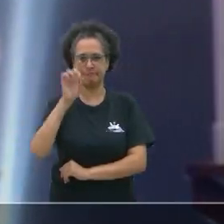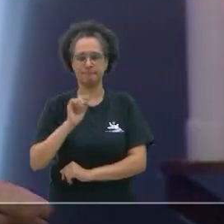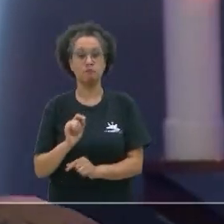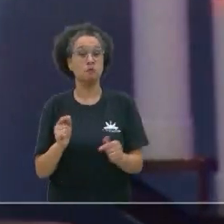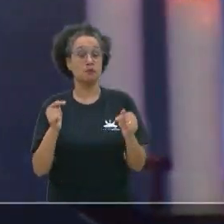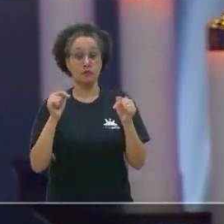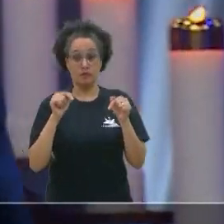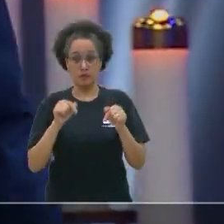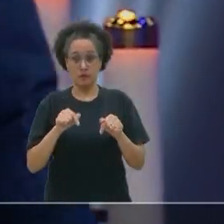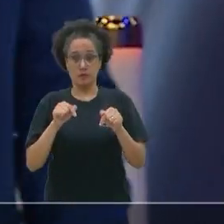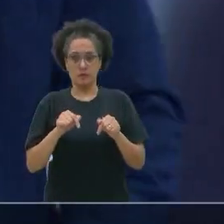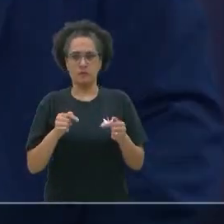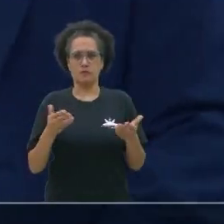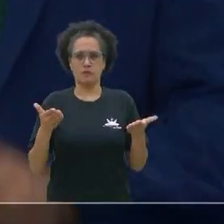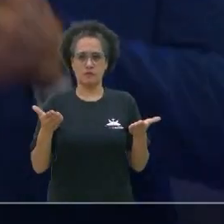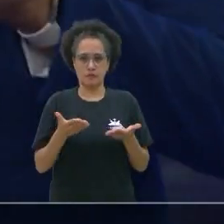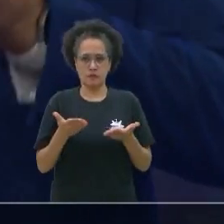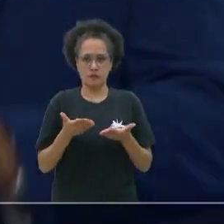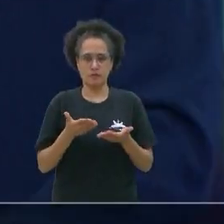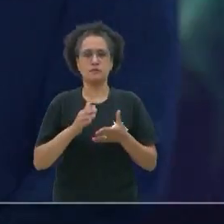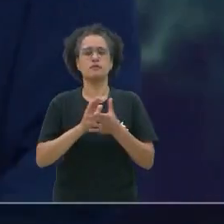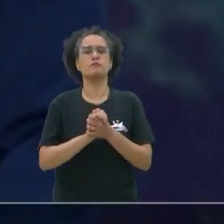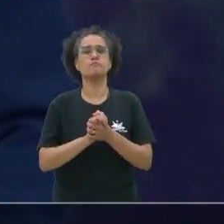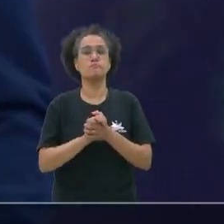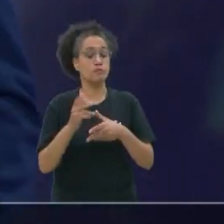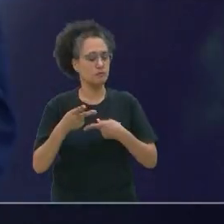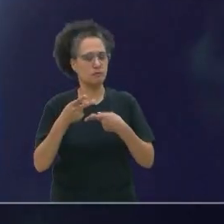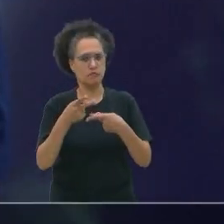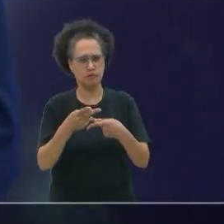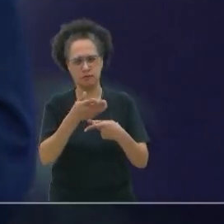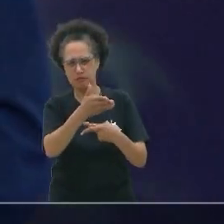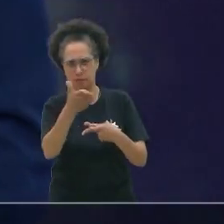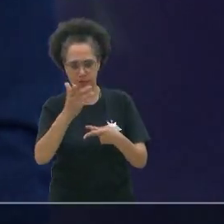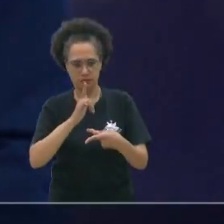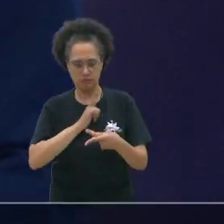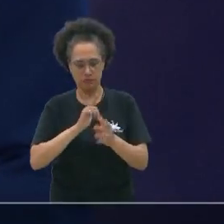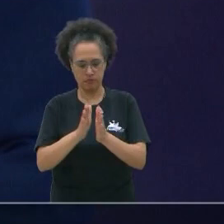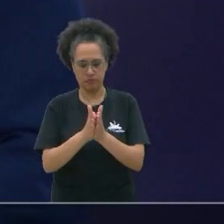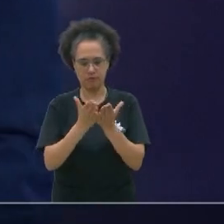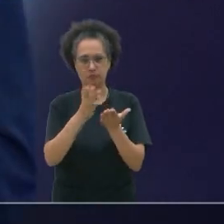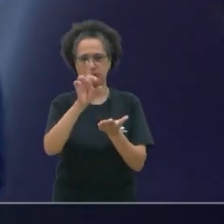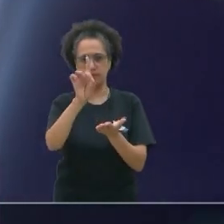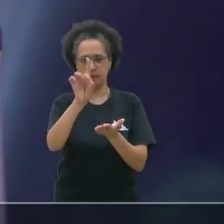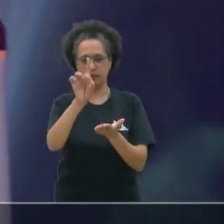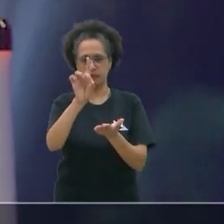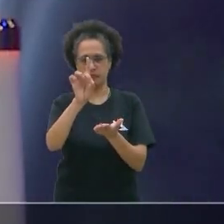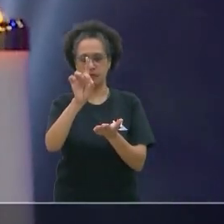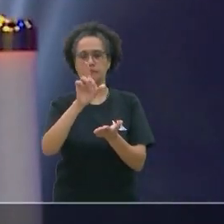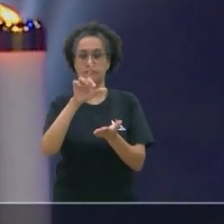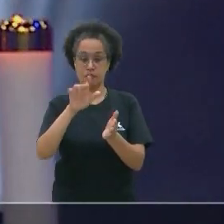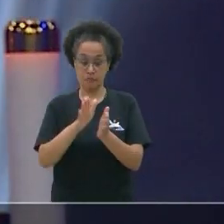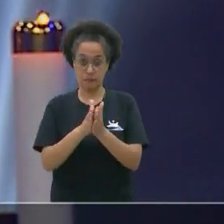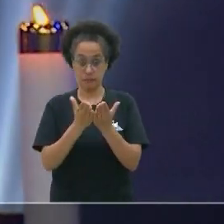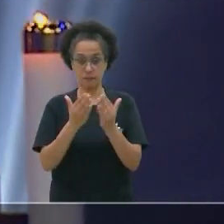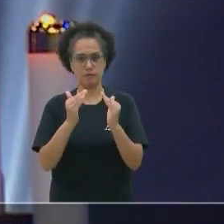Aqui, hoje, convido, se você tiver a Bíblia e você de casa, o Salmo 100.